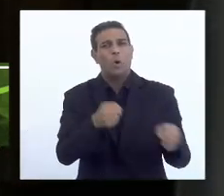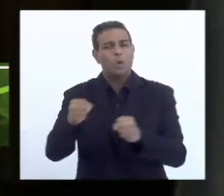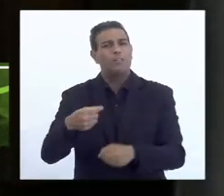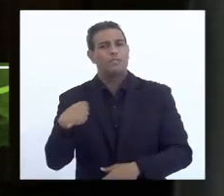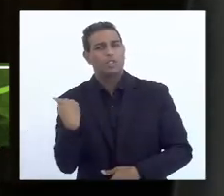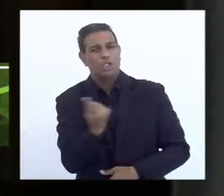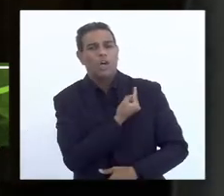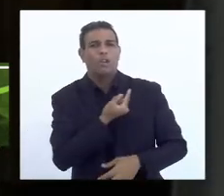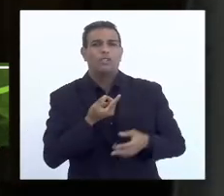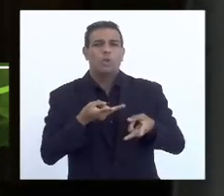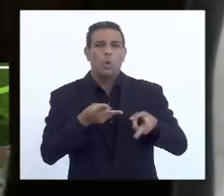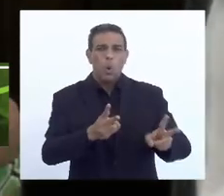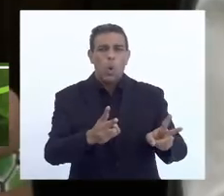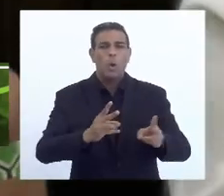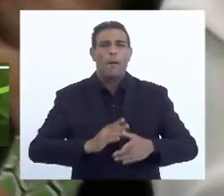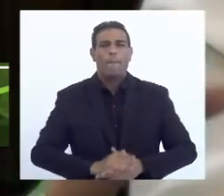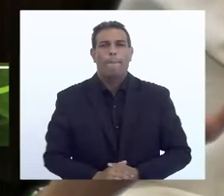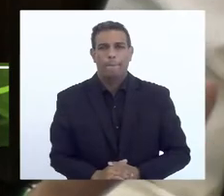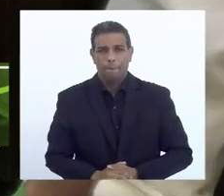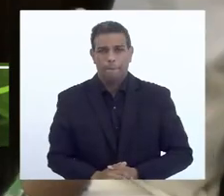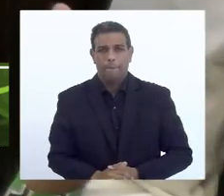estamos atravessando. Ele também